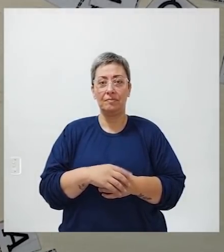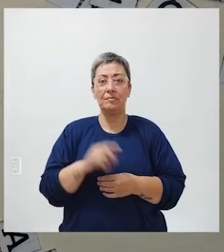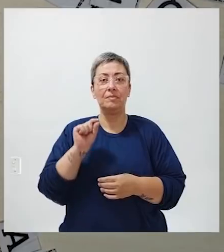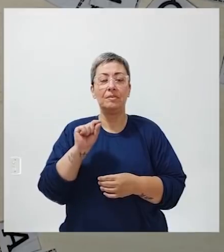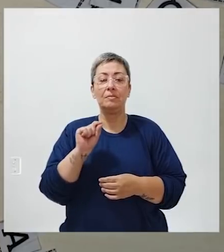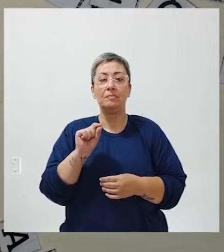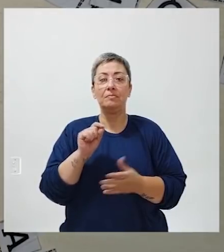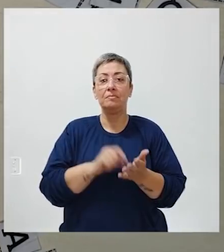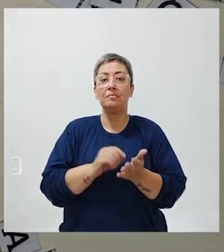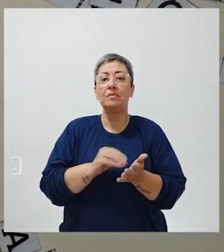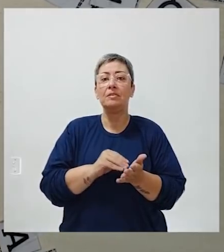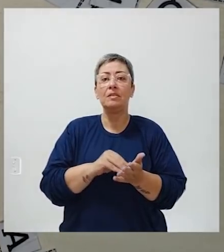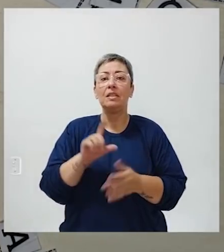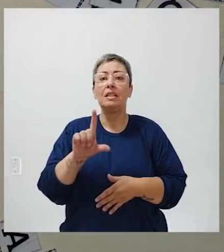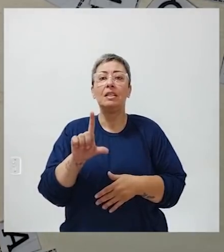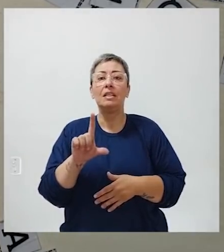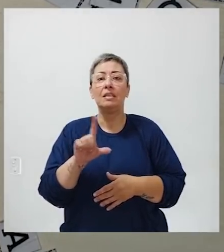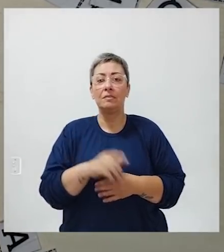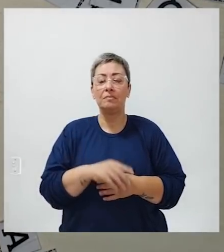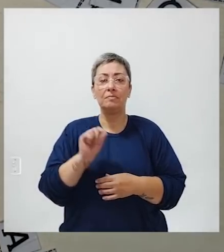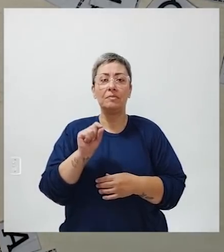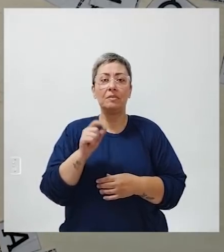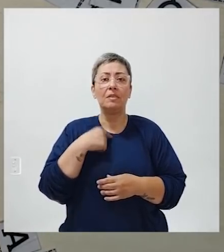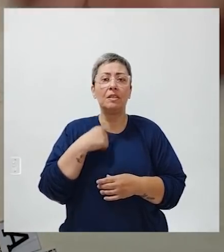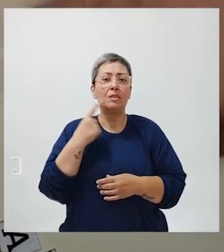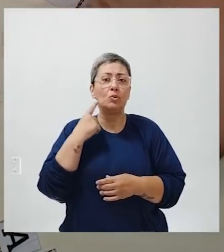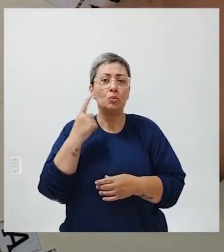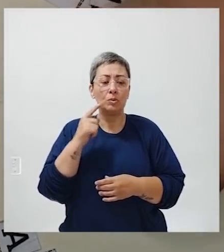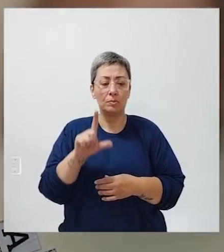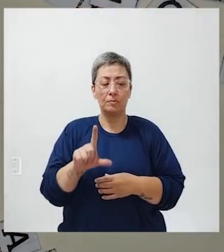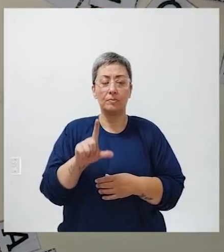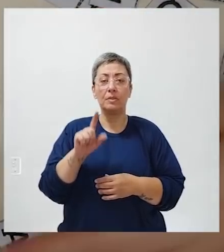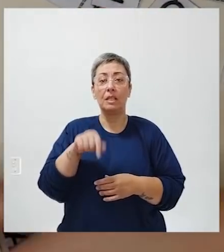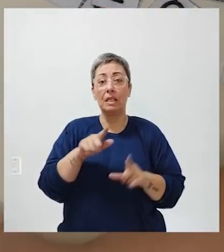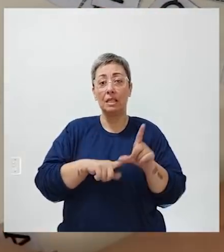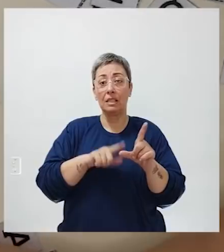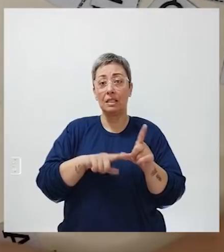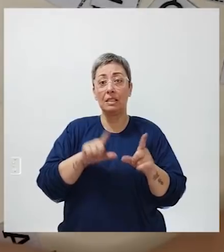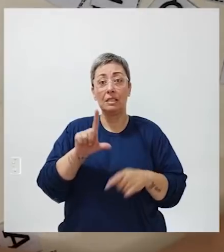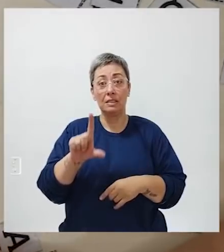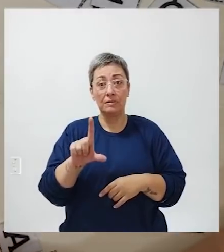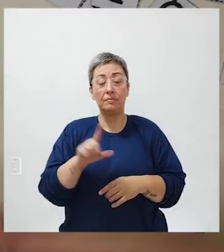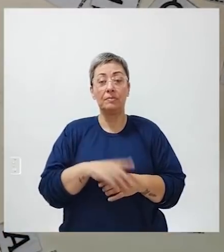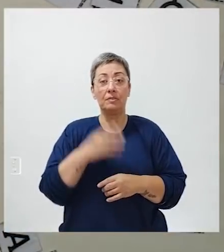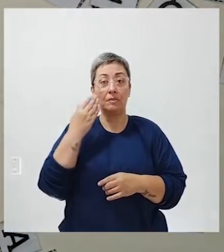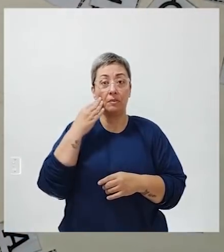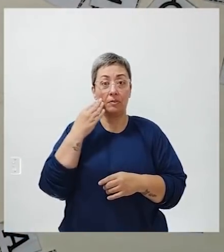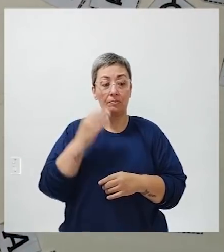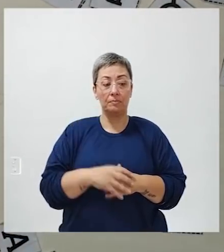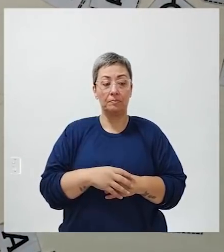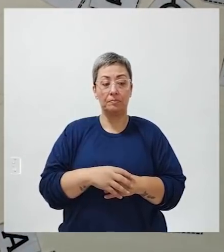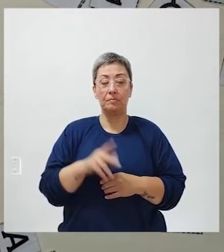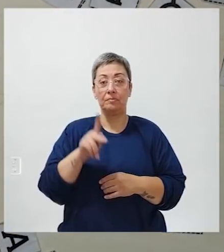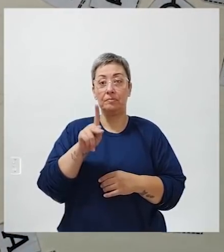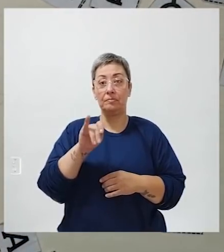Quem faz? Sabe quem faz o som? A letra L. Vamos ver? Ó.